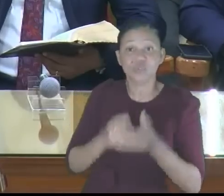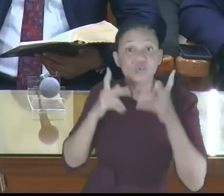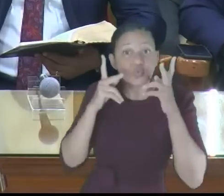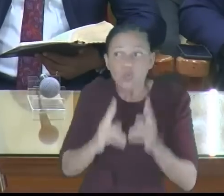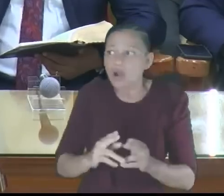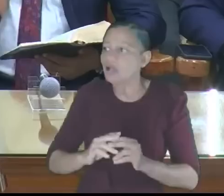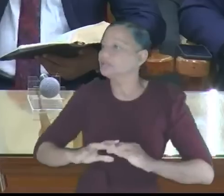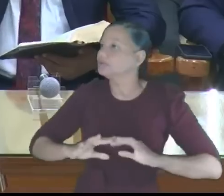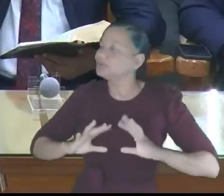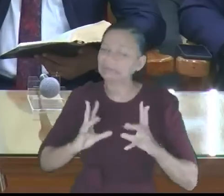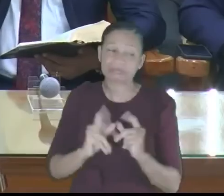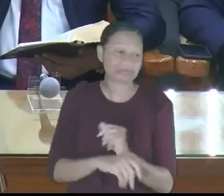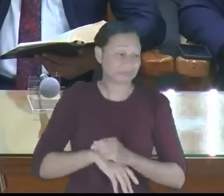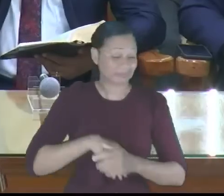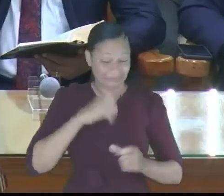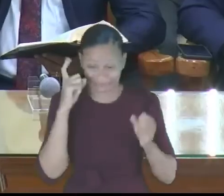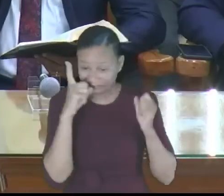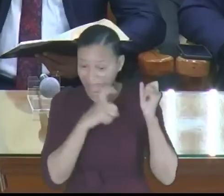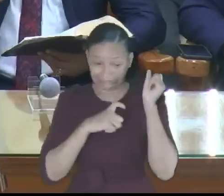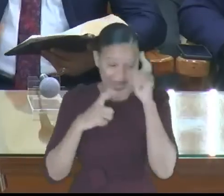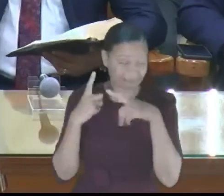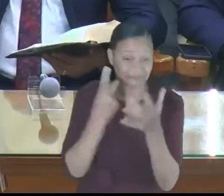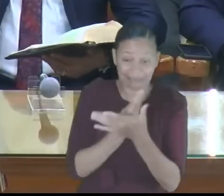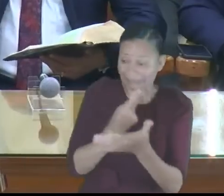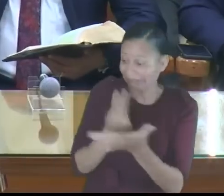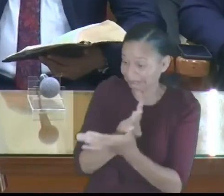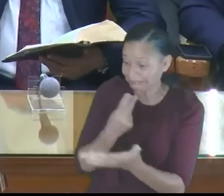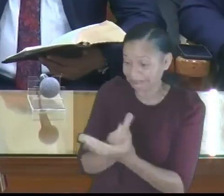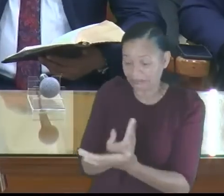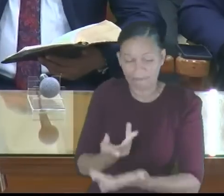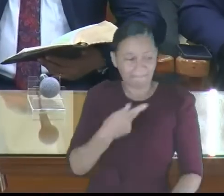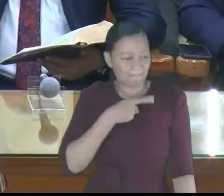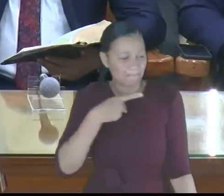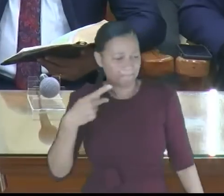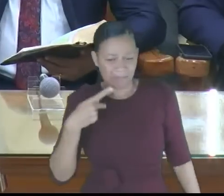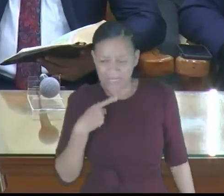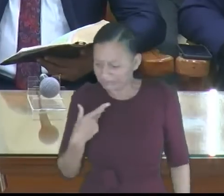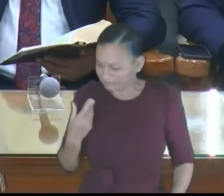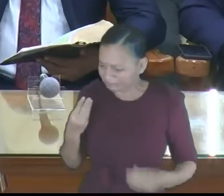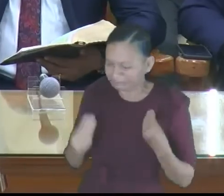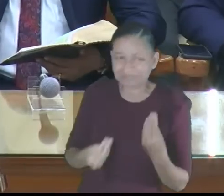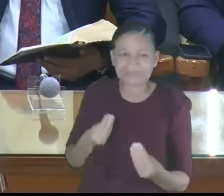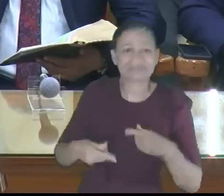toda engringolada, mesmo tudo errado, pastor